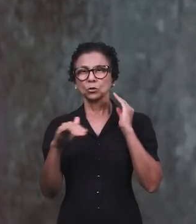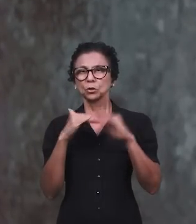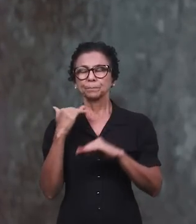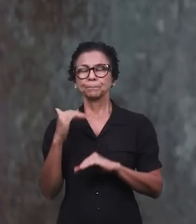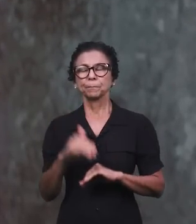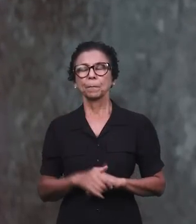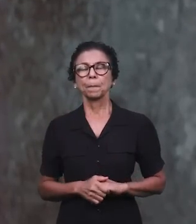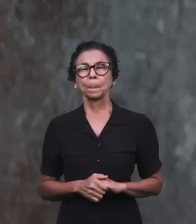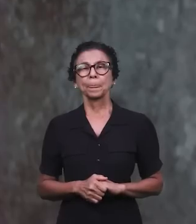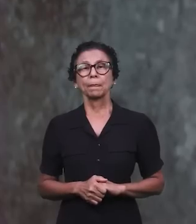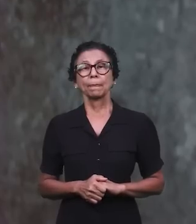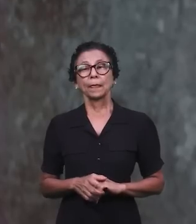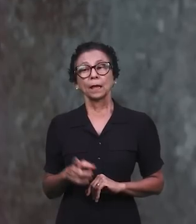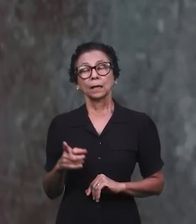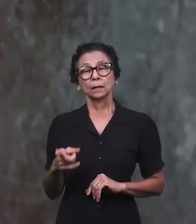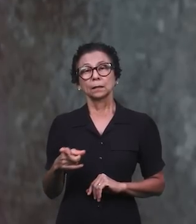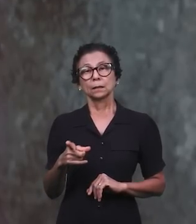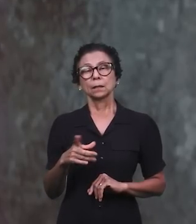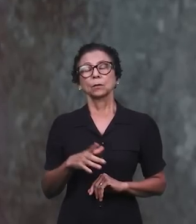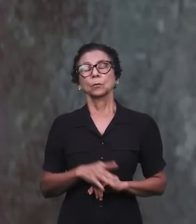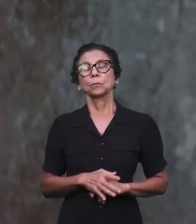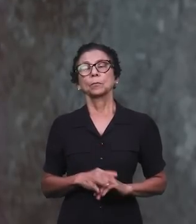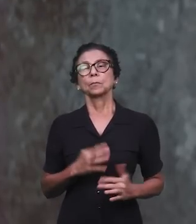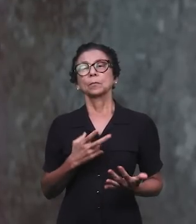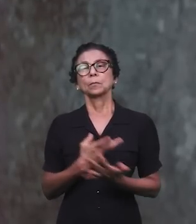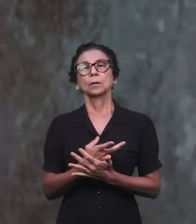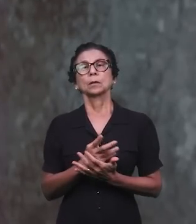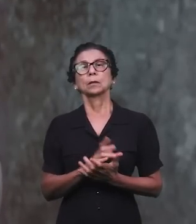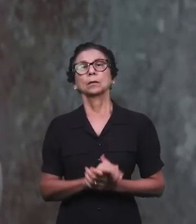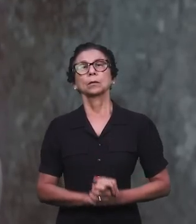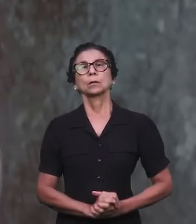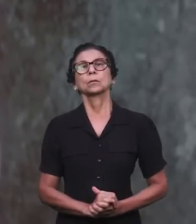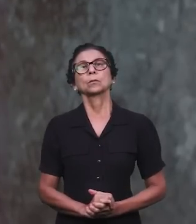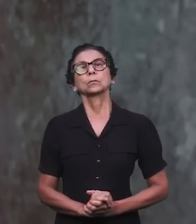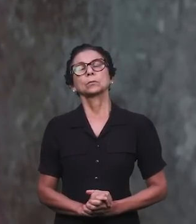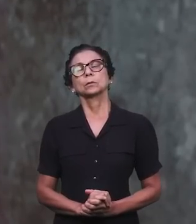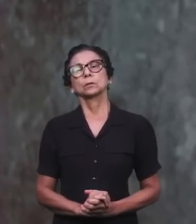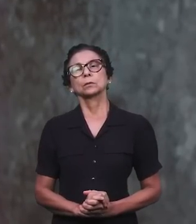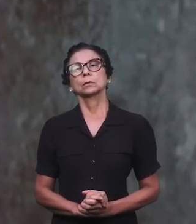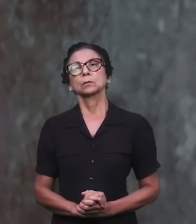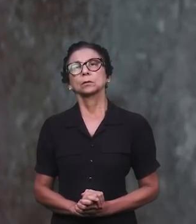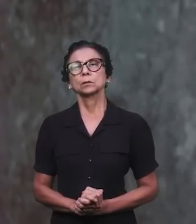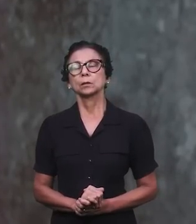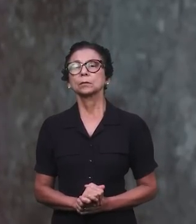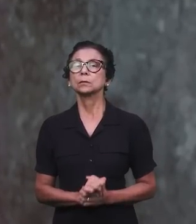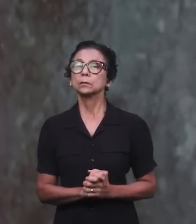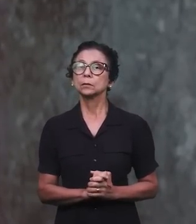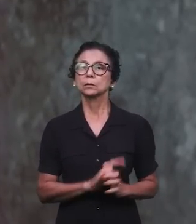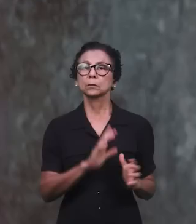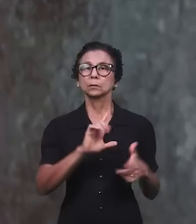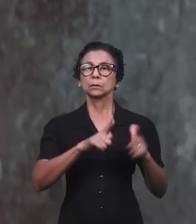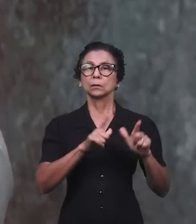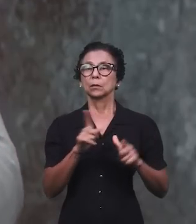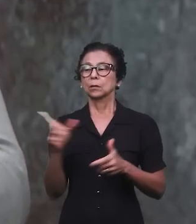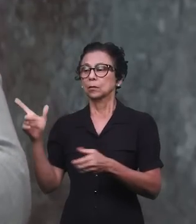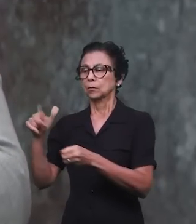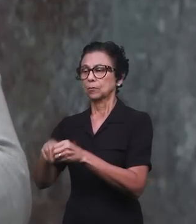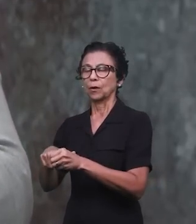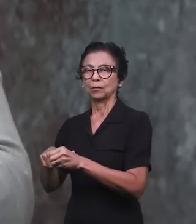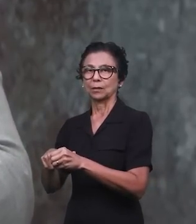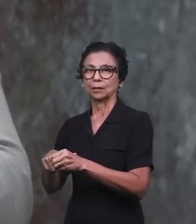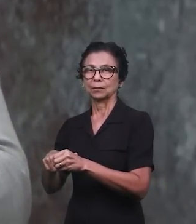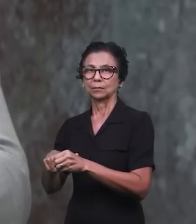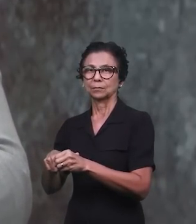do Holocausto vai impulsionar o debate internacional a respeito da volta do povo de Israel para a sua terra. E aí entra uma coisa